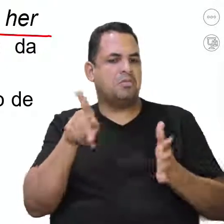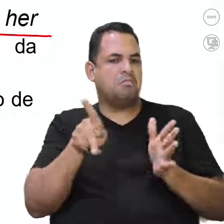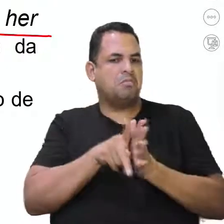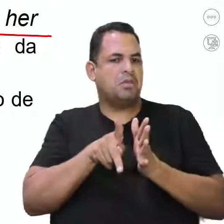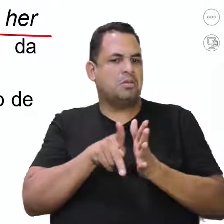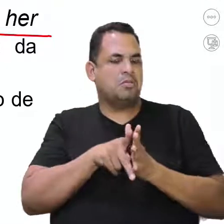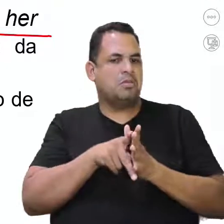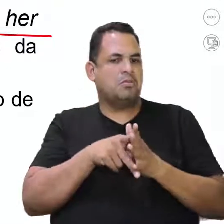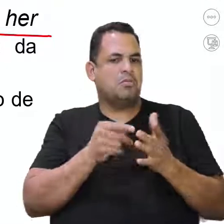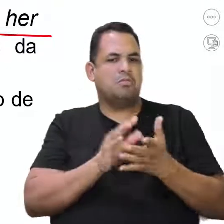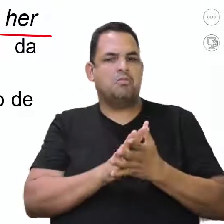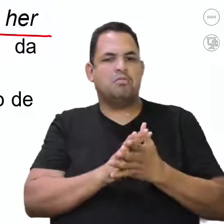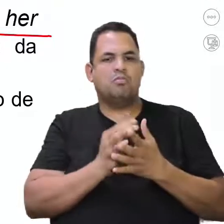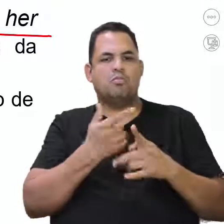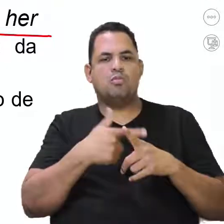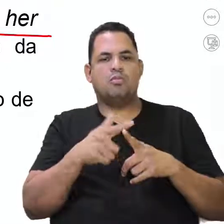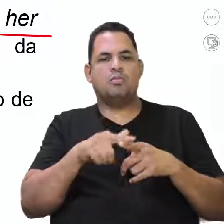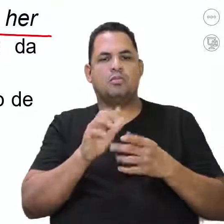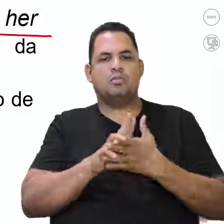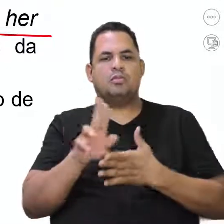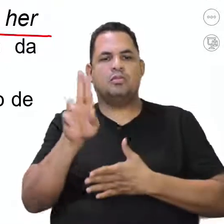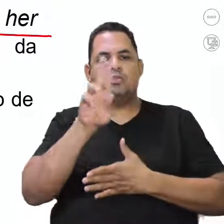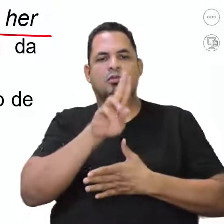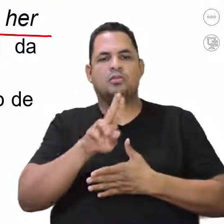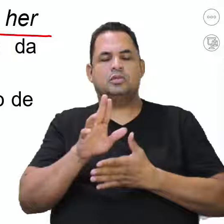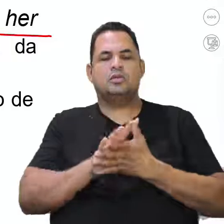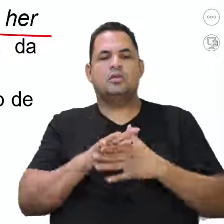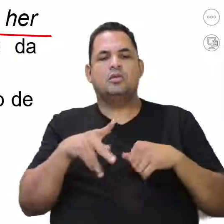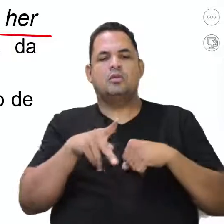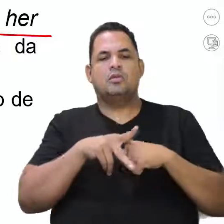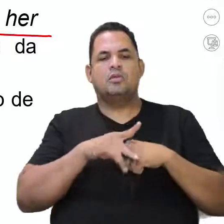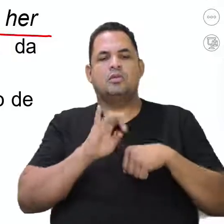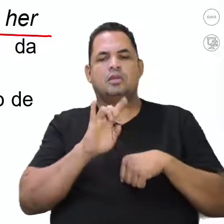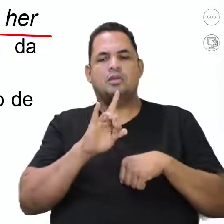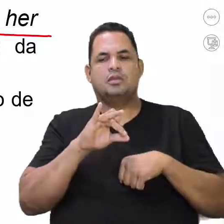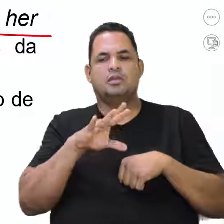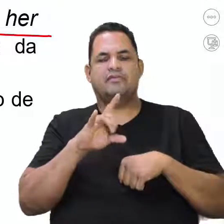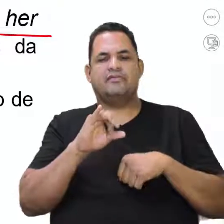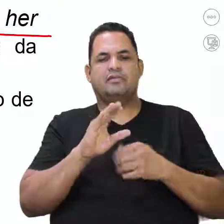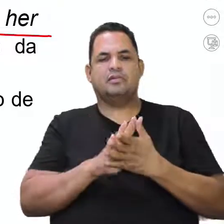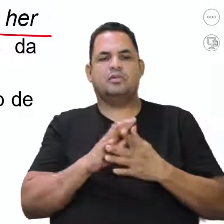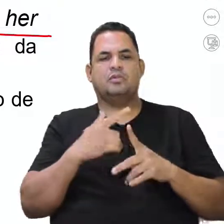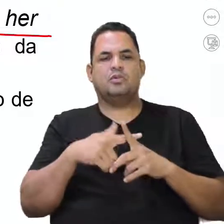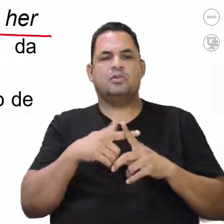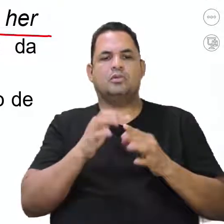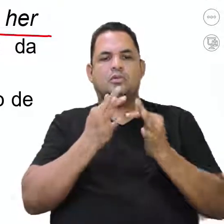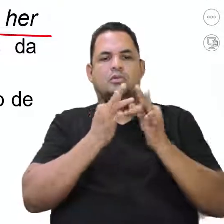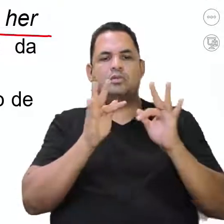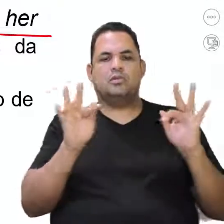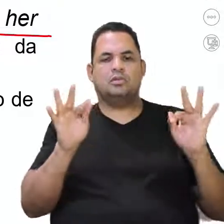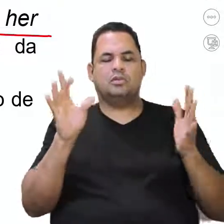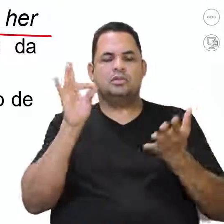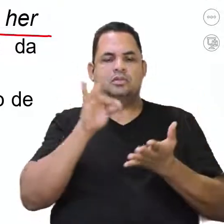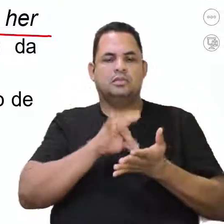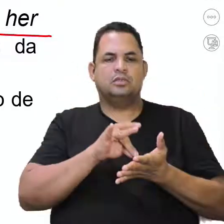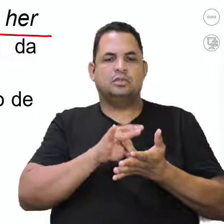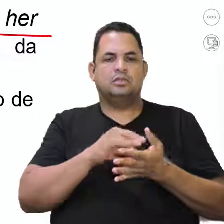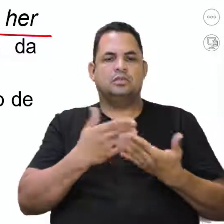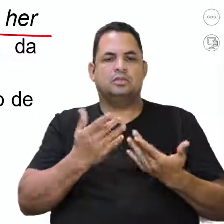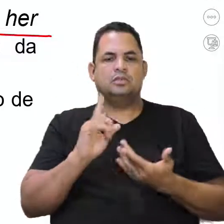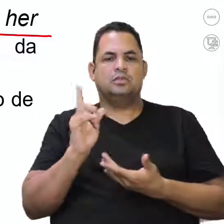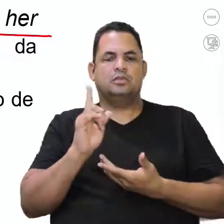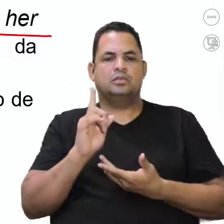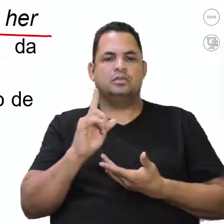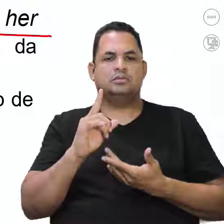não especifiquei, então eu vou usar o meu pronome indefinido e aqui vai ser some, por ser uma frase afirmativa.